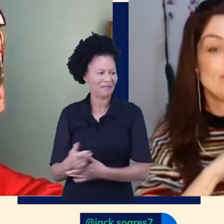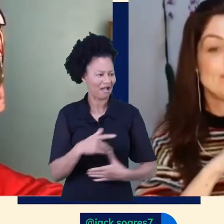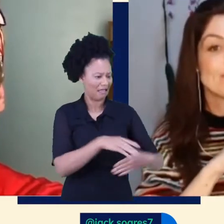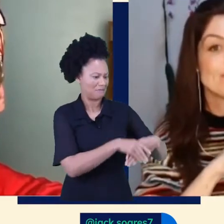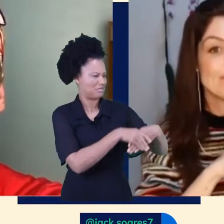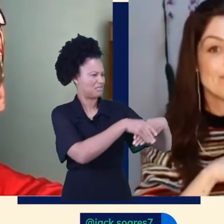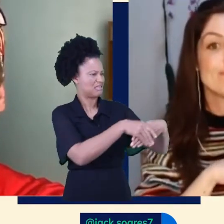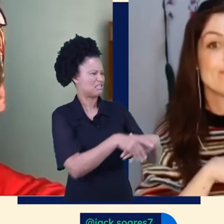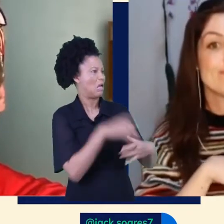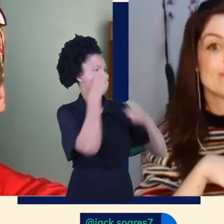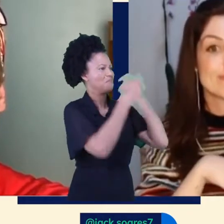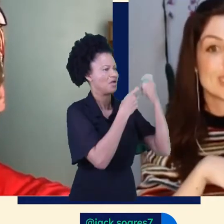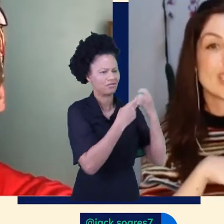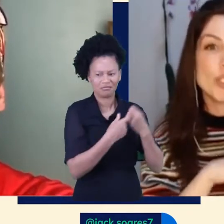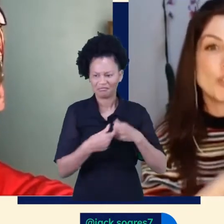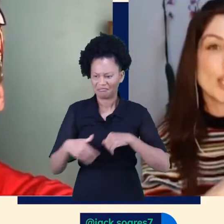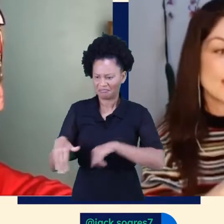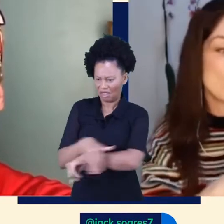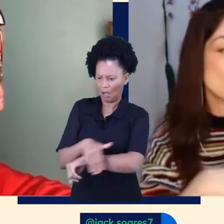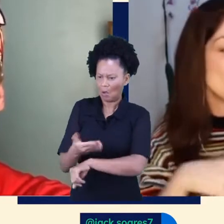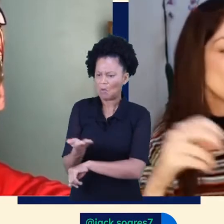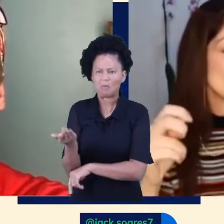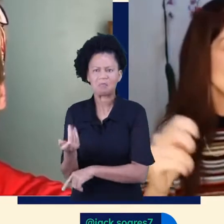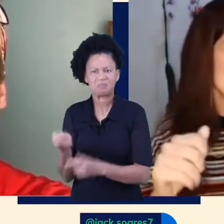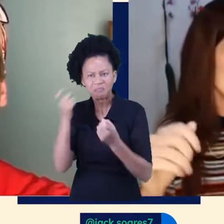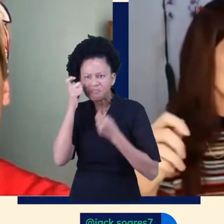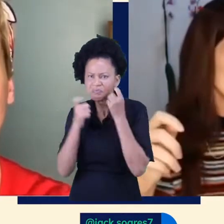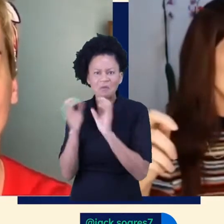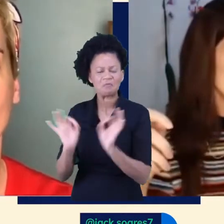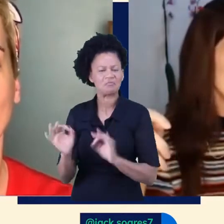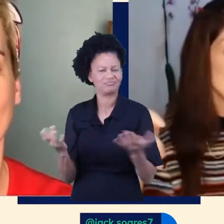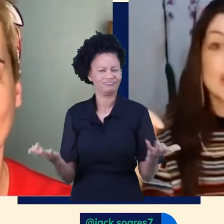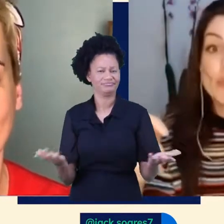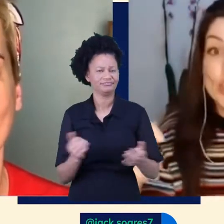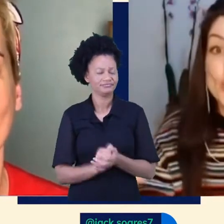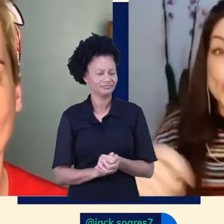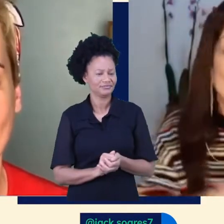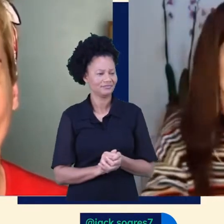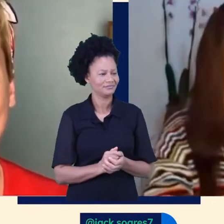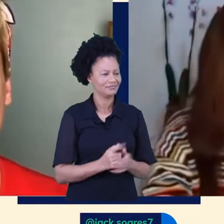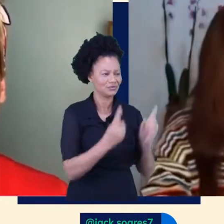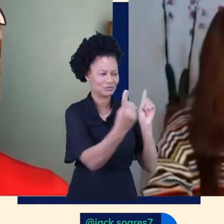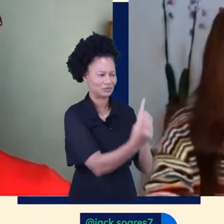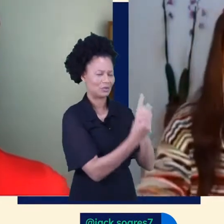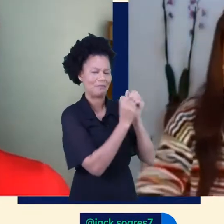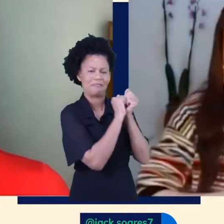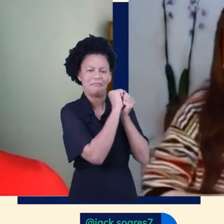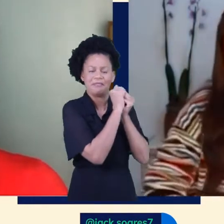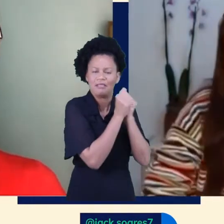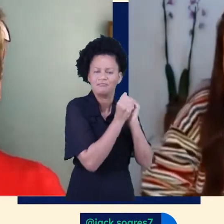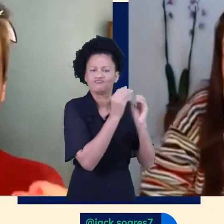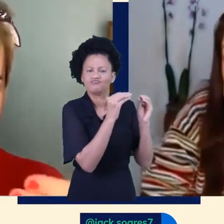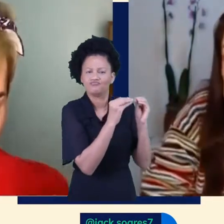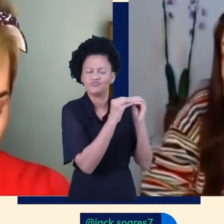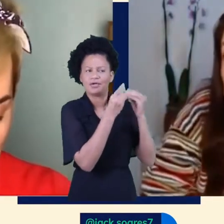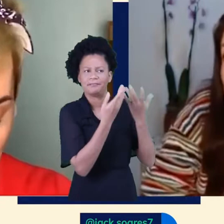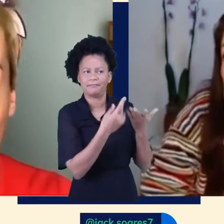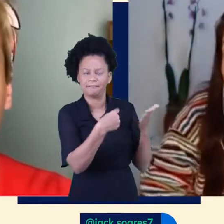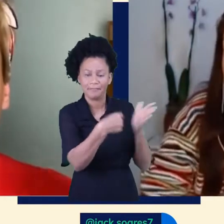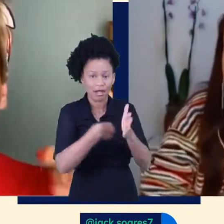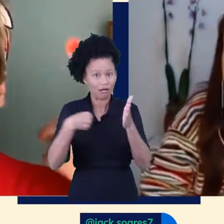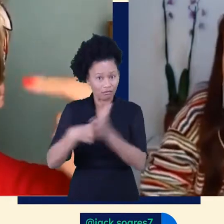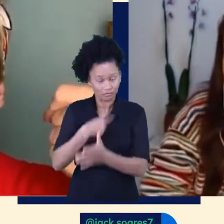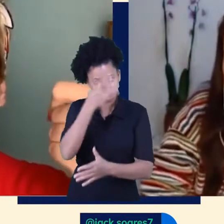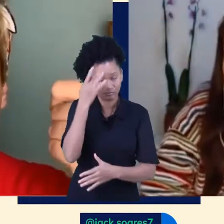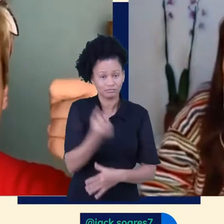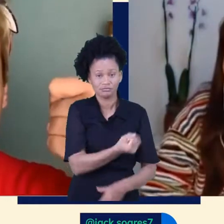pensar. Sim. Essa coisa de casal se beijando na boca, né? Tem muita gente que pergunta, Fafá. Sim, chegou, como é que vai explicar